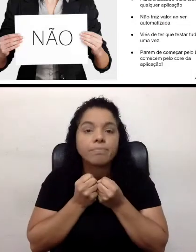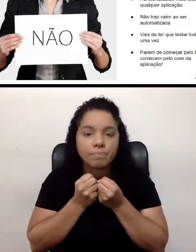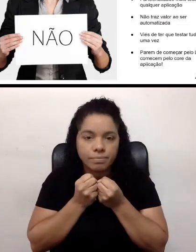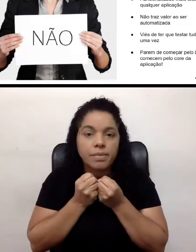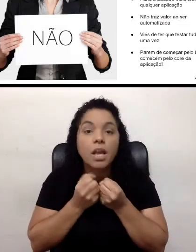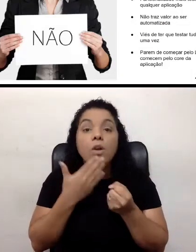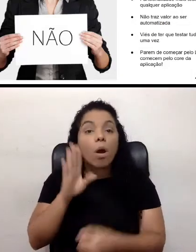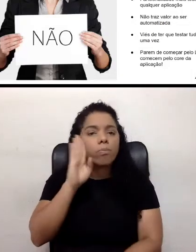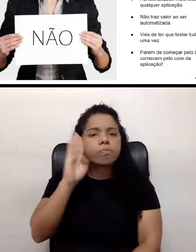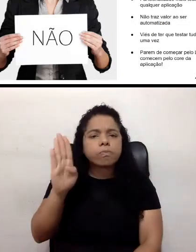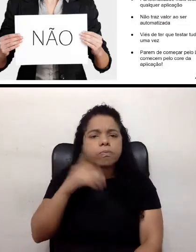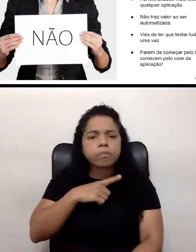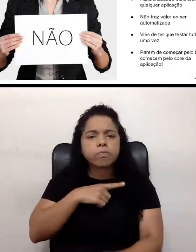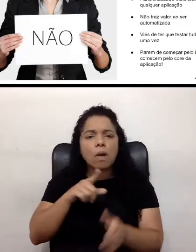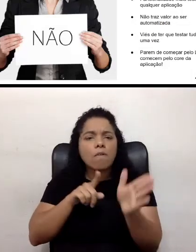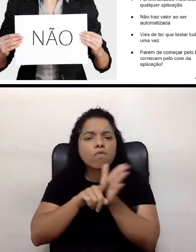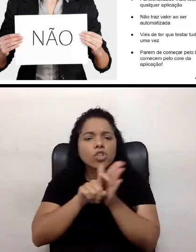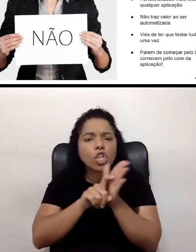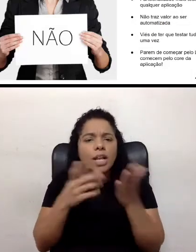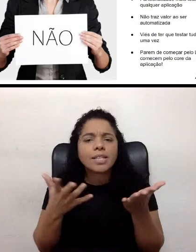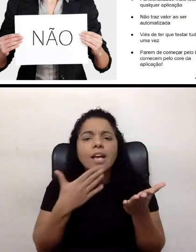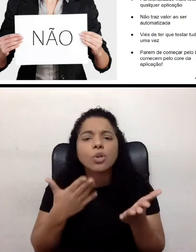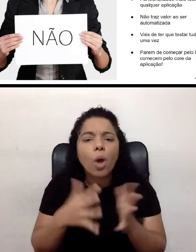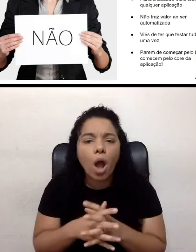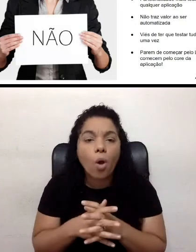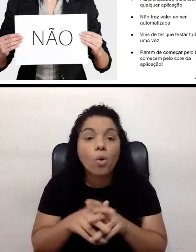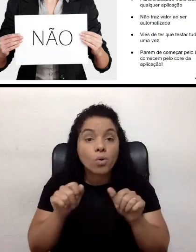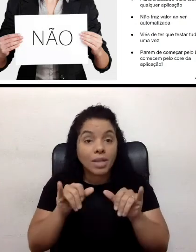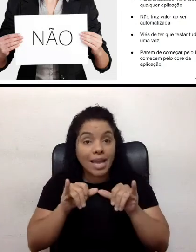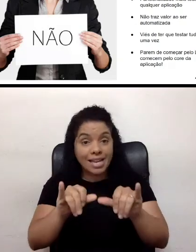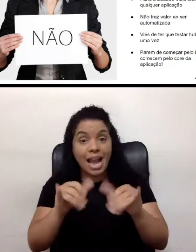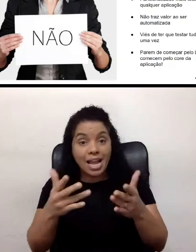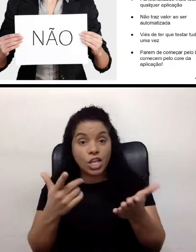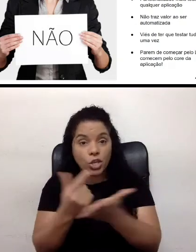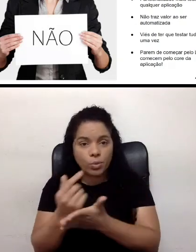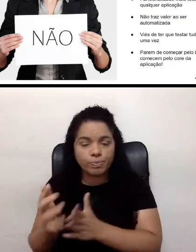Então, qual a principal funcionalidade? O carrinho.